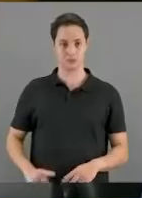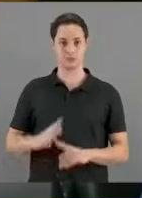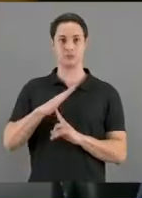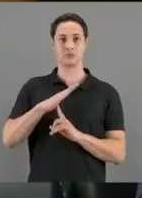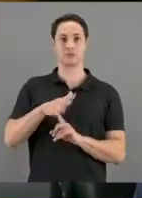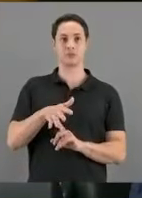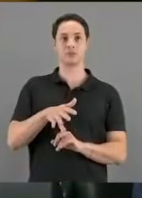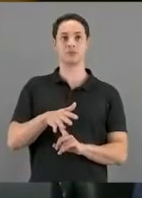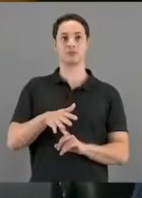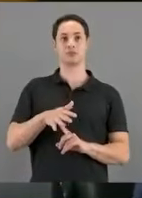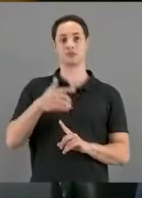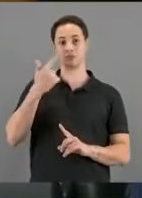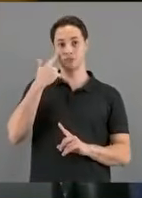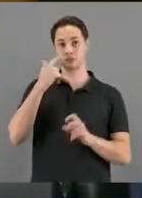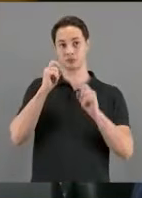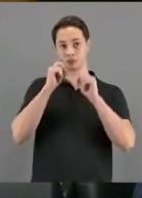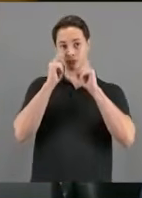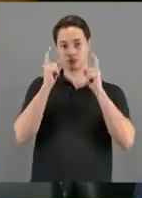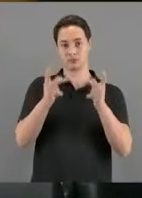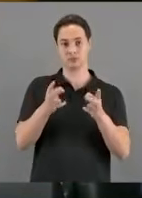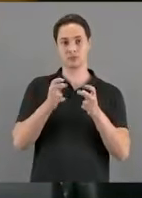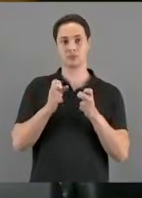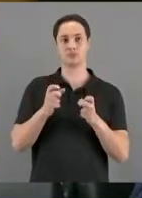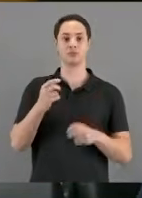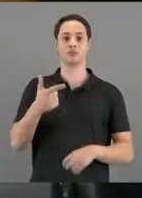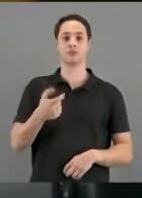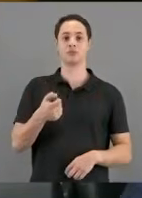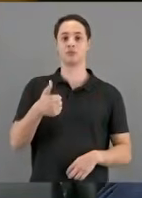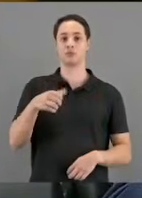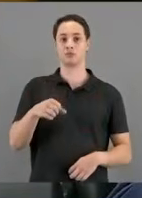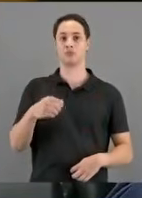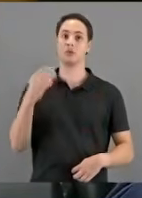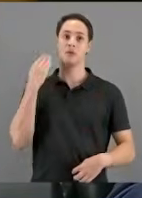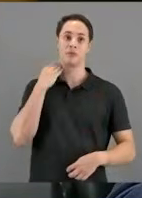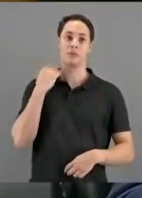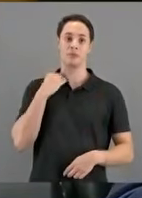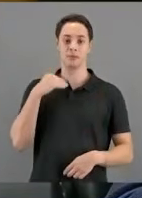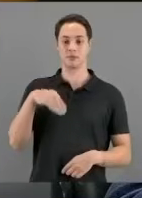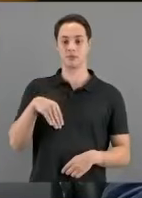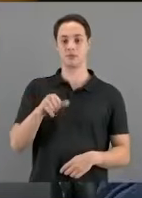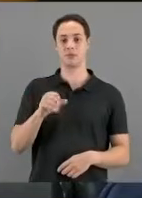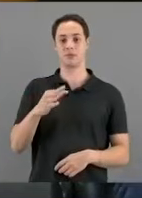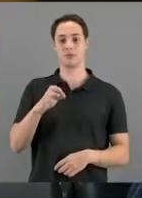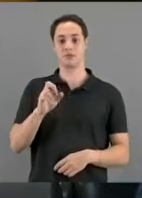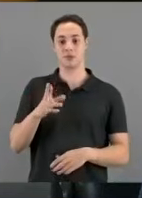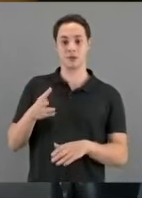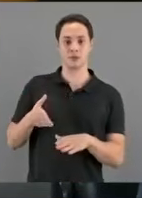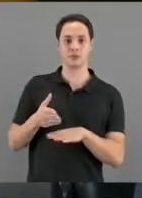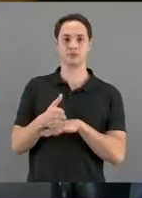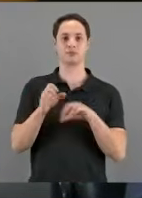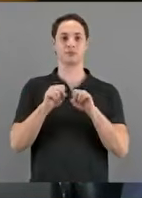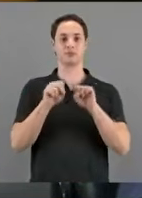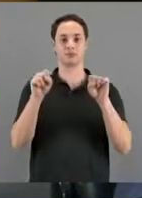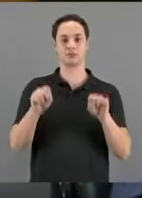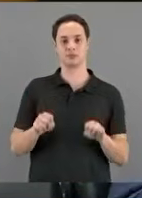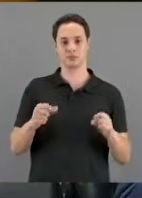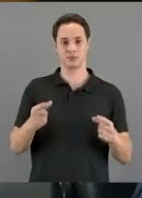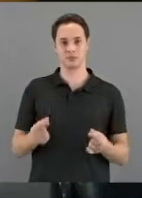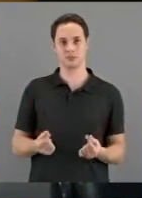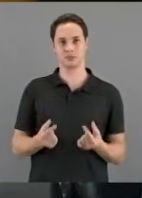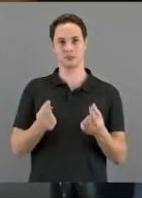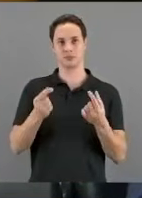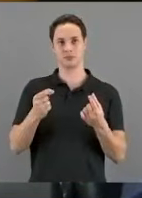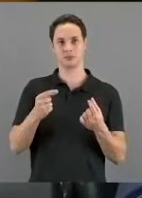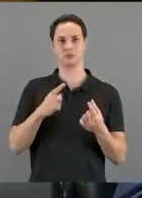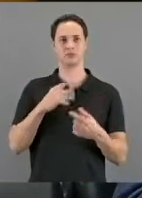ponto-chave para a gente entender. Em 2019, o Banco Master entra no sistema financeiro. Um banco com nomes